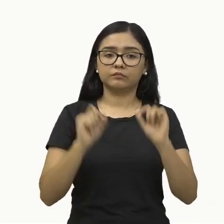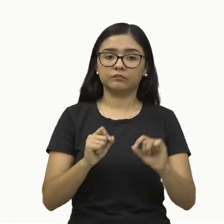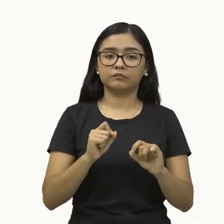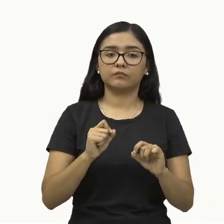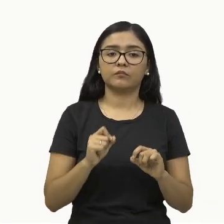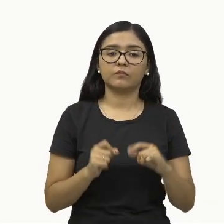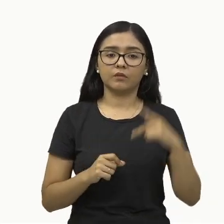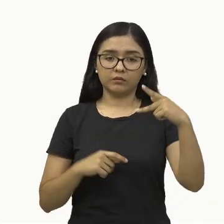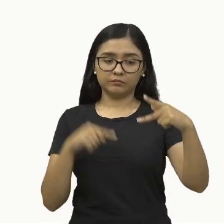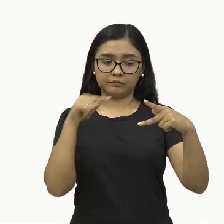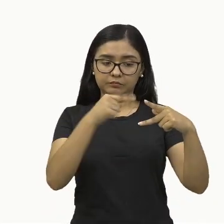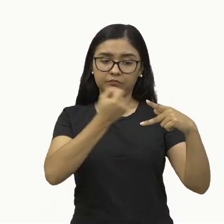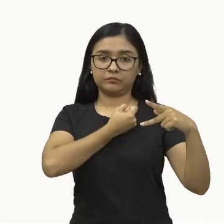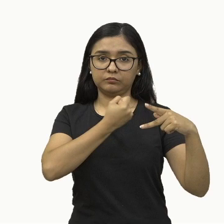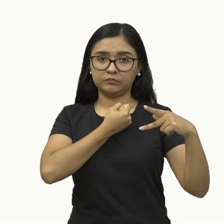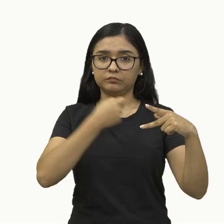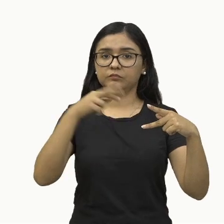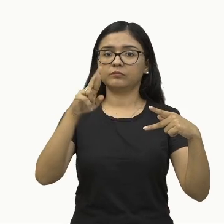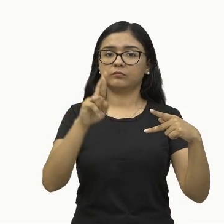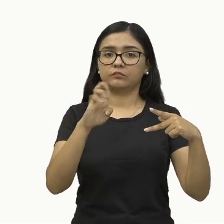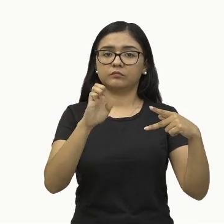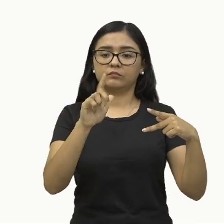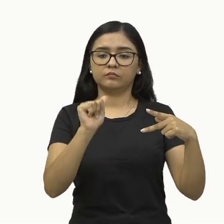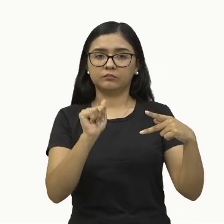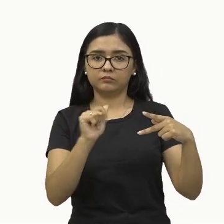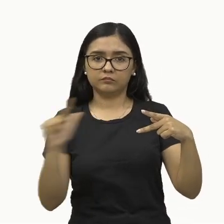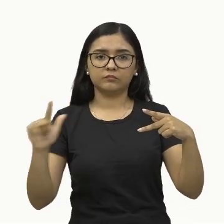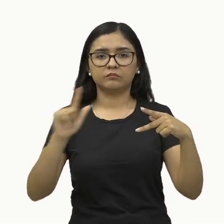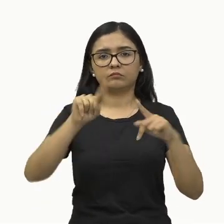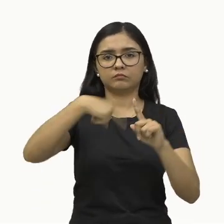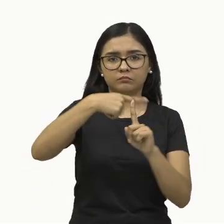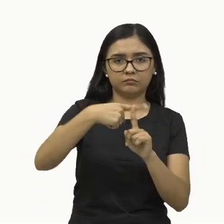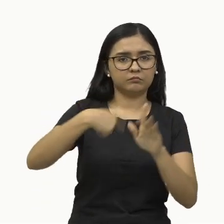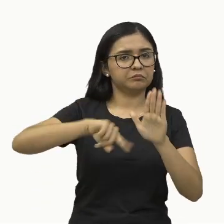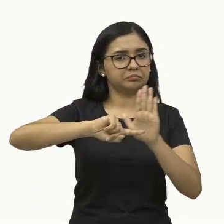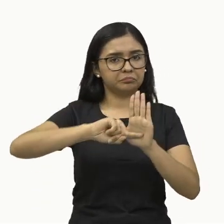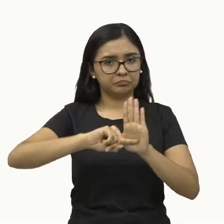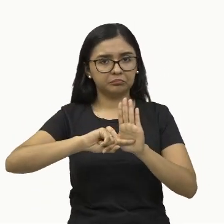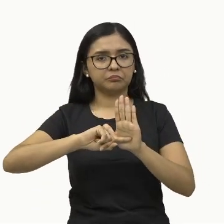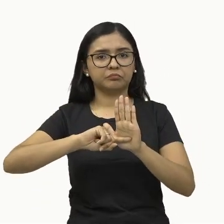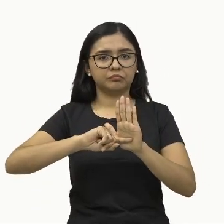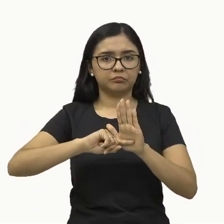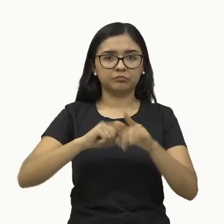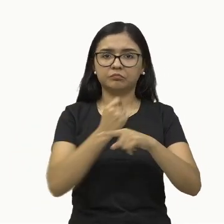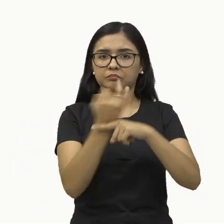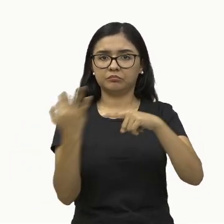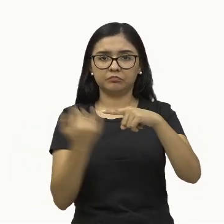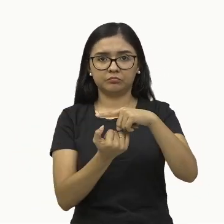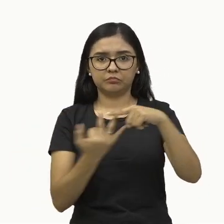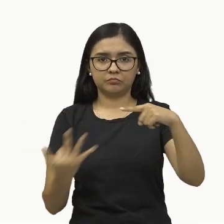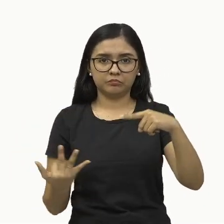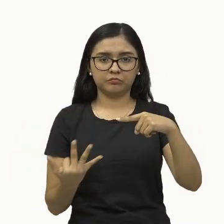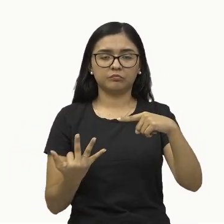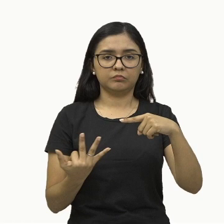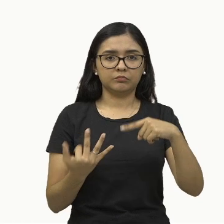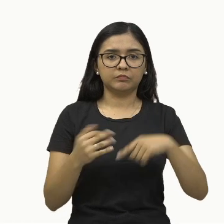número, que é o número real, um número positivo, negativo, uma fração, enfim, um número